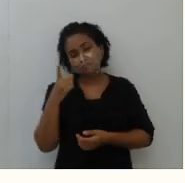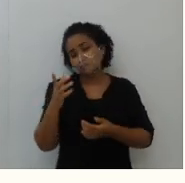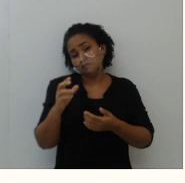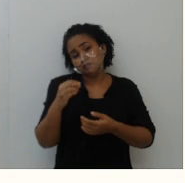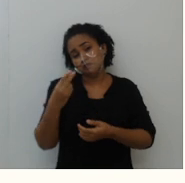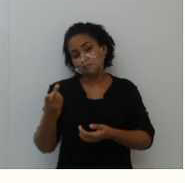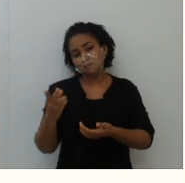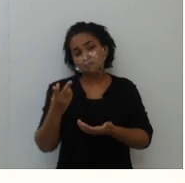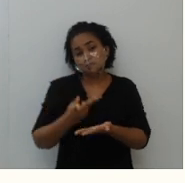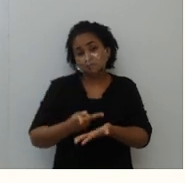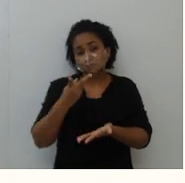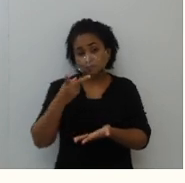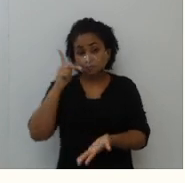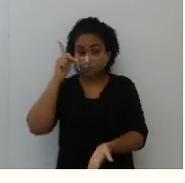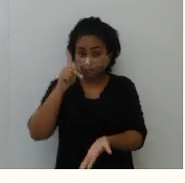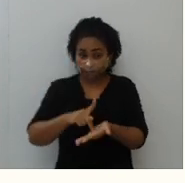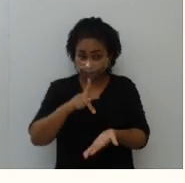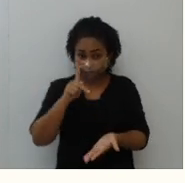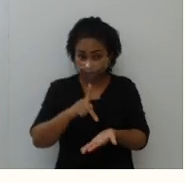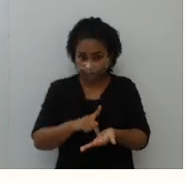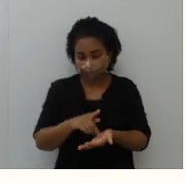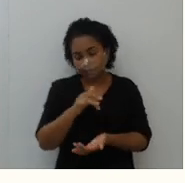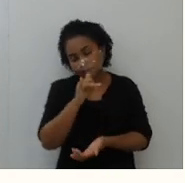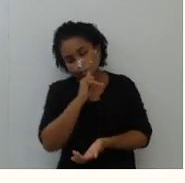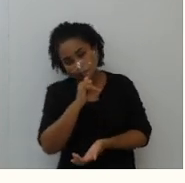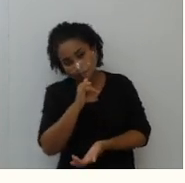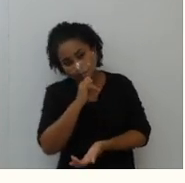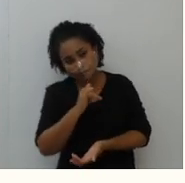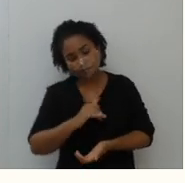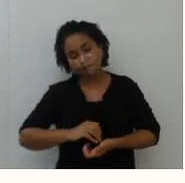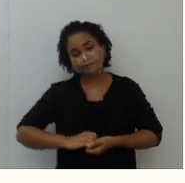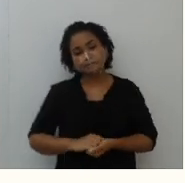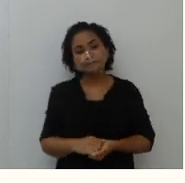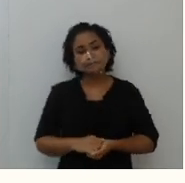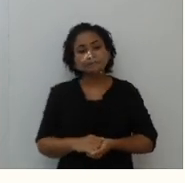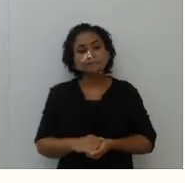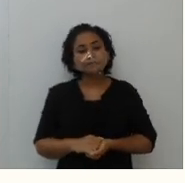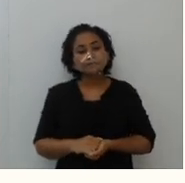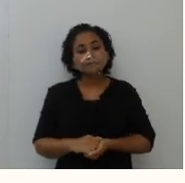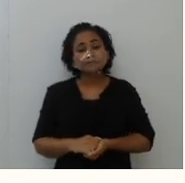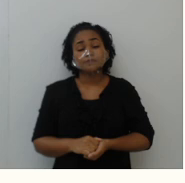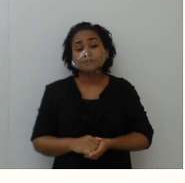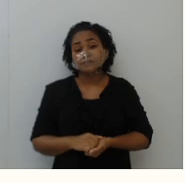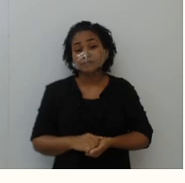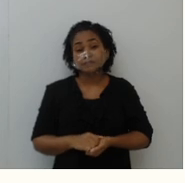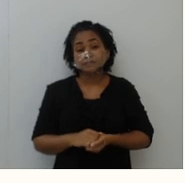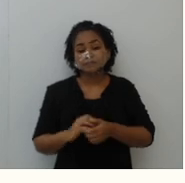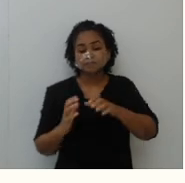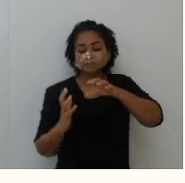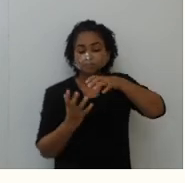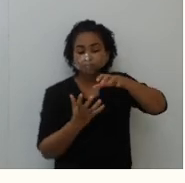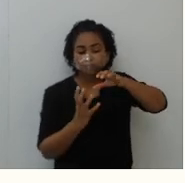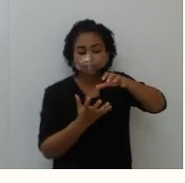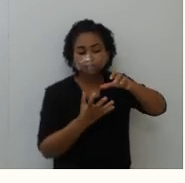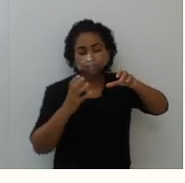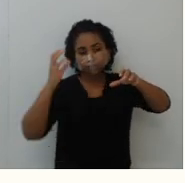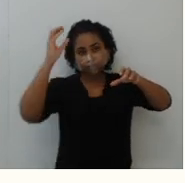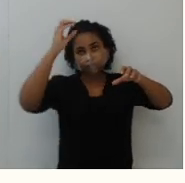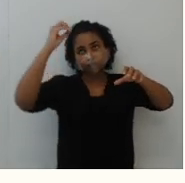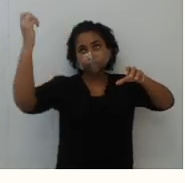eventos verdadeiros, ok? Example, the earth goes around the sun. A terra gira em torno do